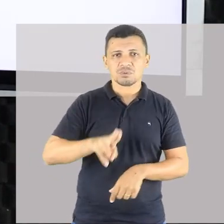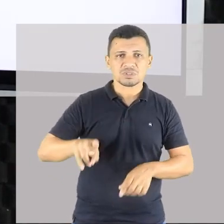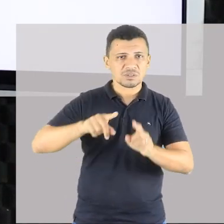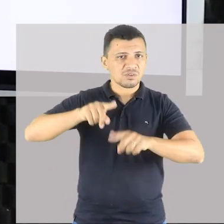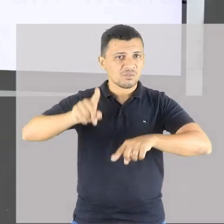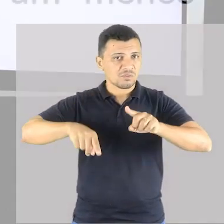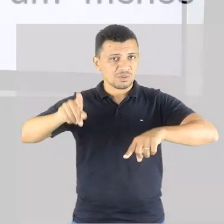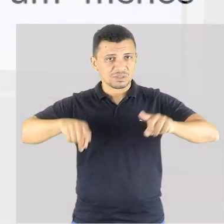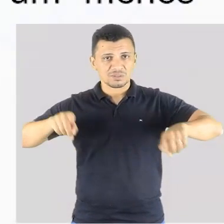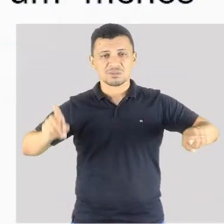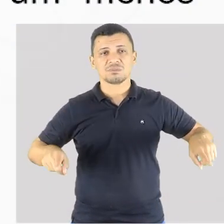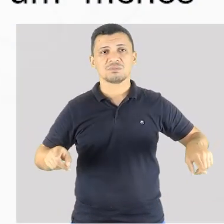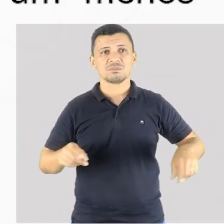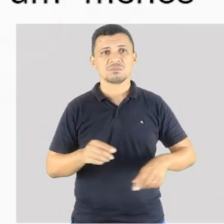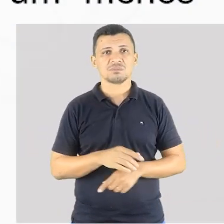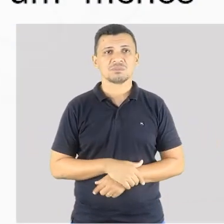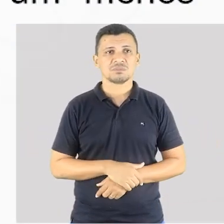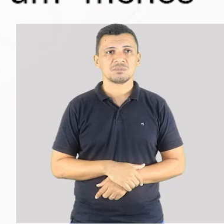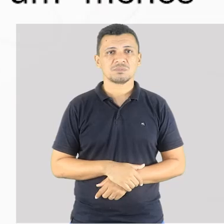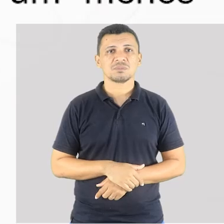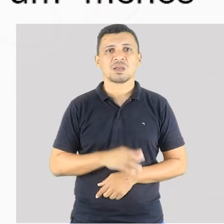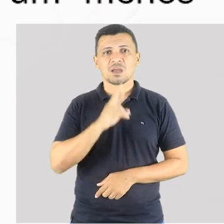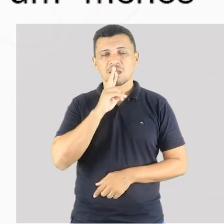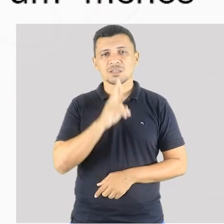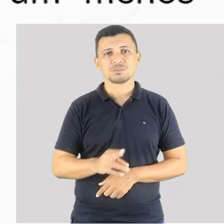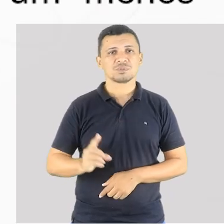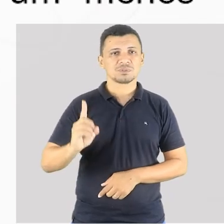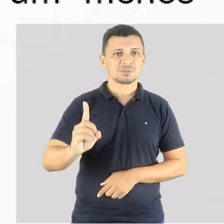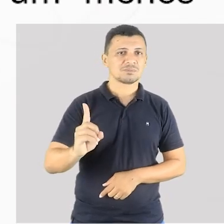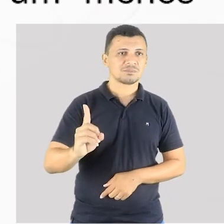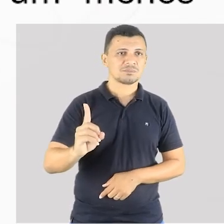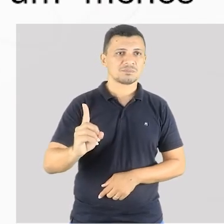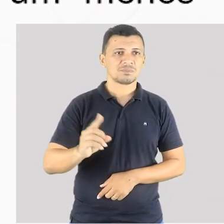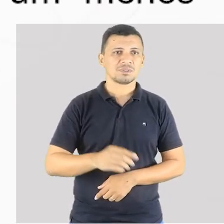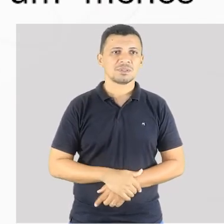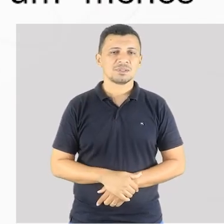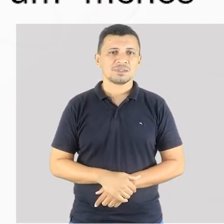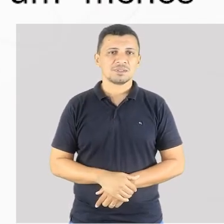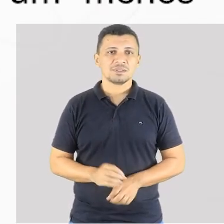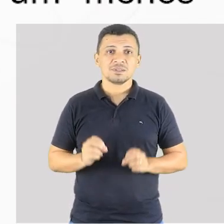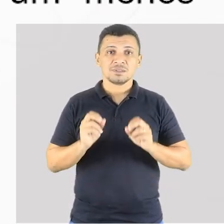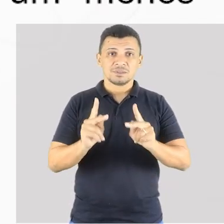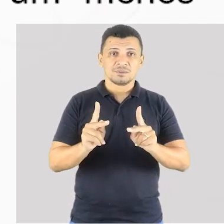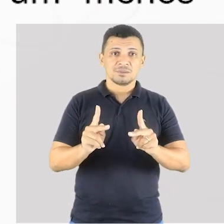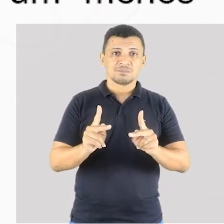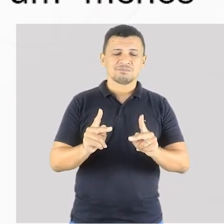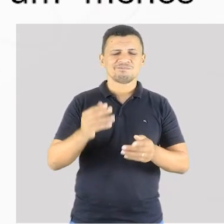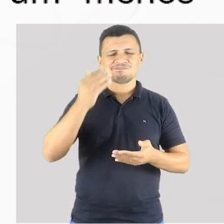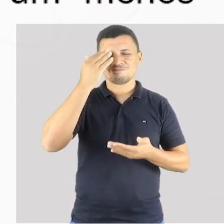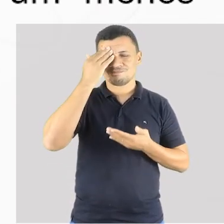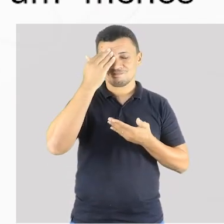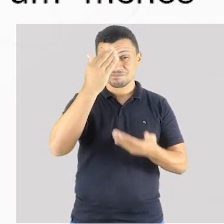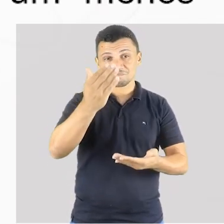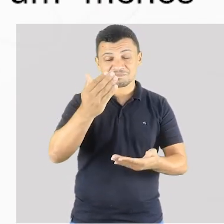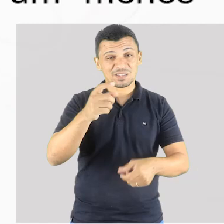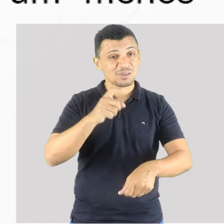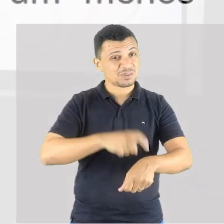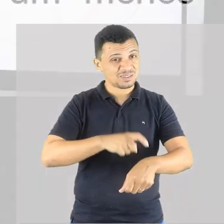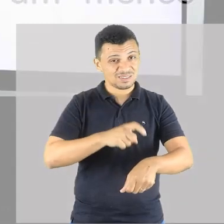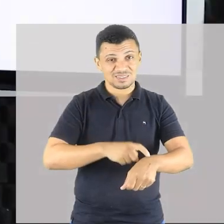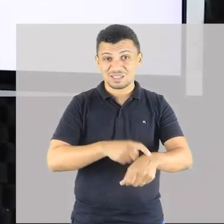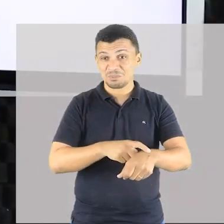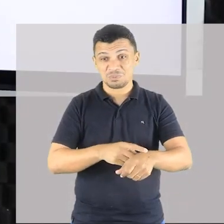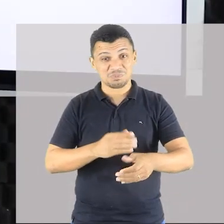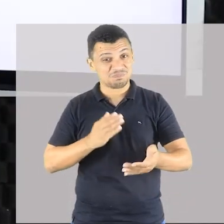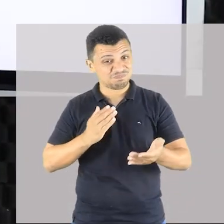variação do fluxo magnético em função do tempo, resposta certa, letra D. Beleza? Galera, valeu, extrapolei um pouquinho o horário agora,